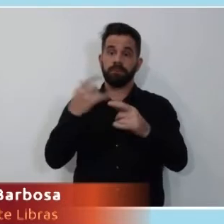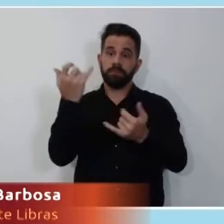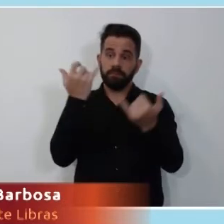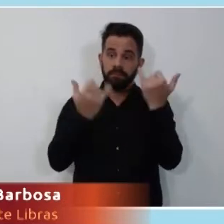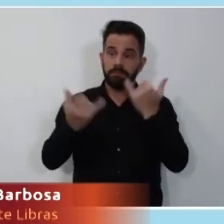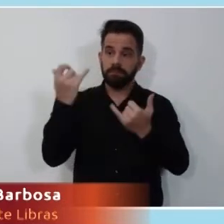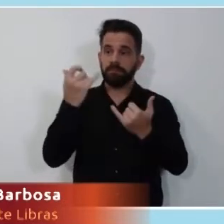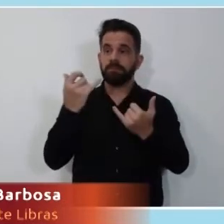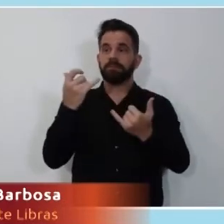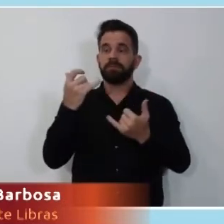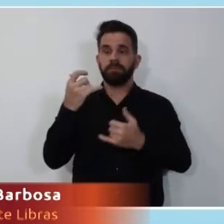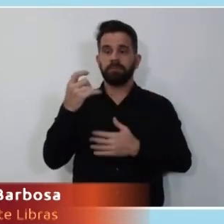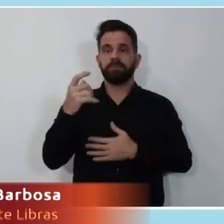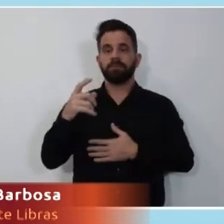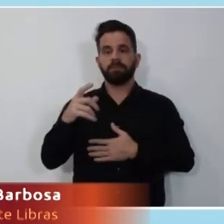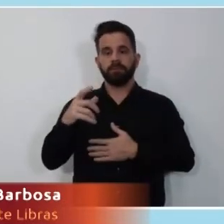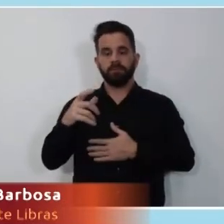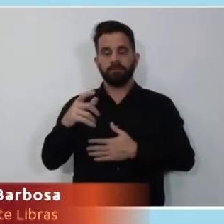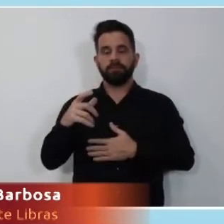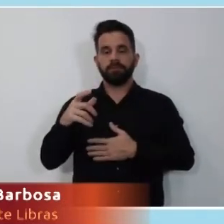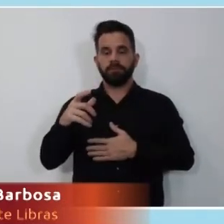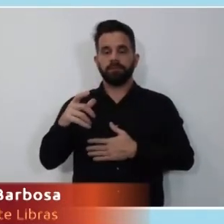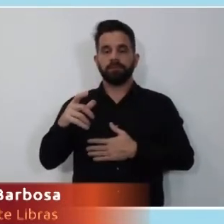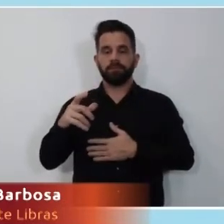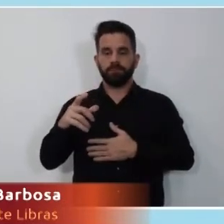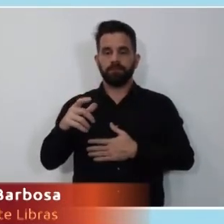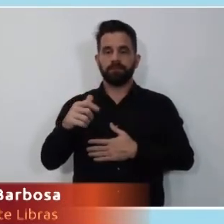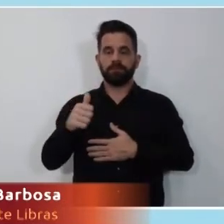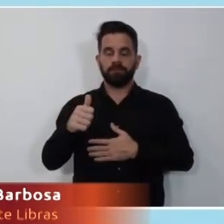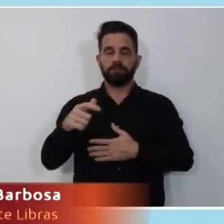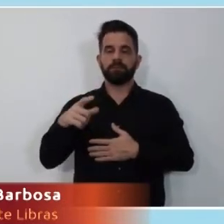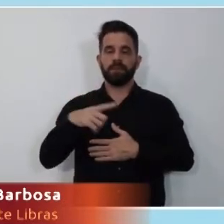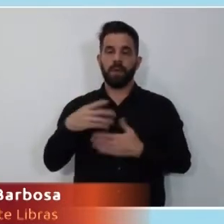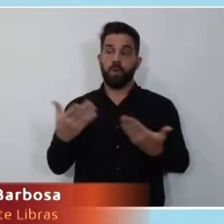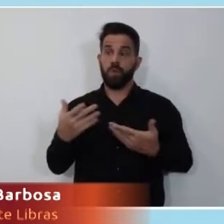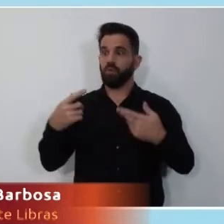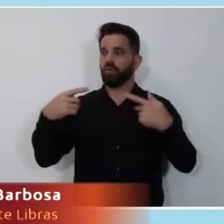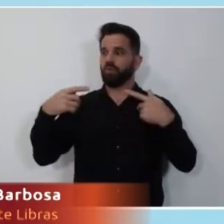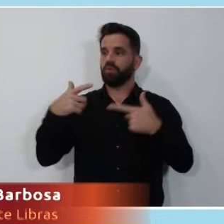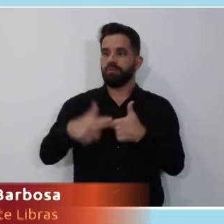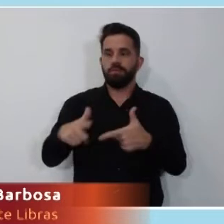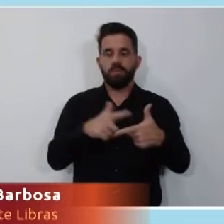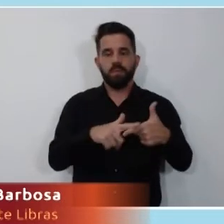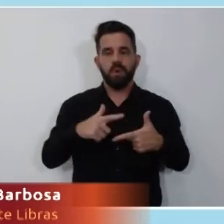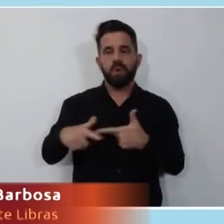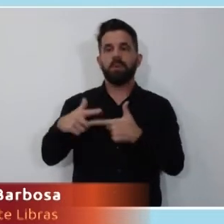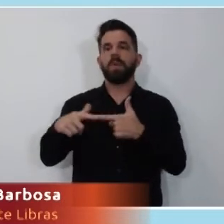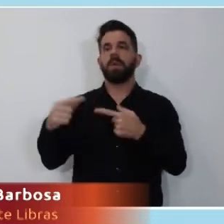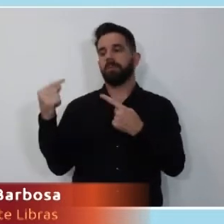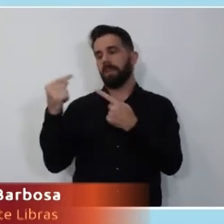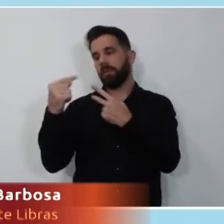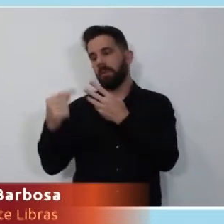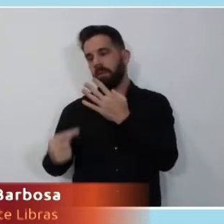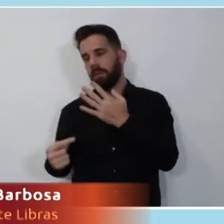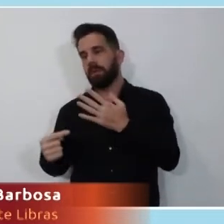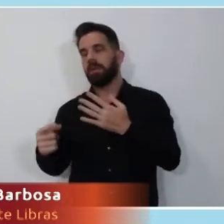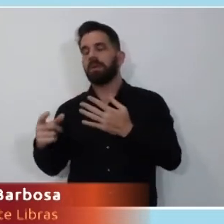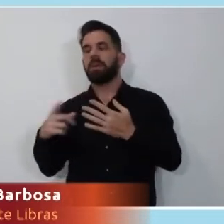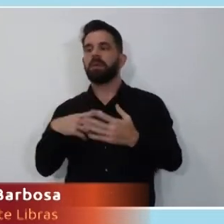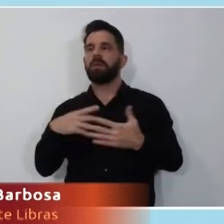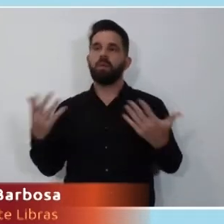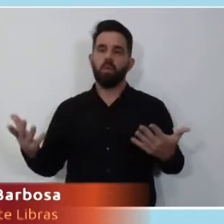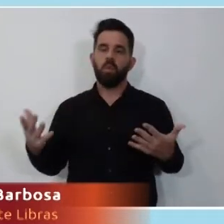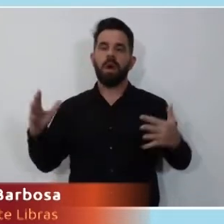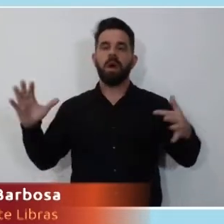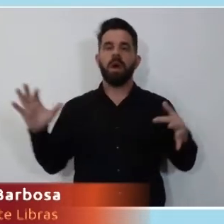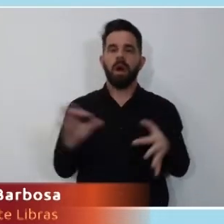tem levado justamente, hoje em dia, aos problemas que nós podemos ter enquanto o pagamento do serviço, né? Qual seria a tarifa